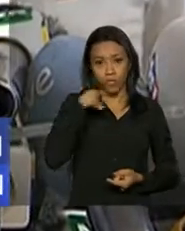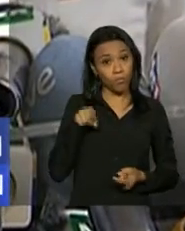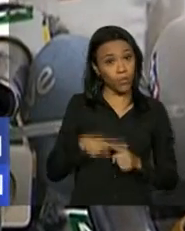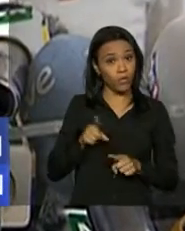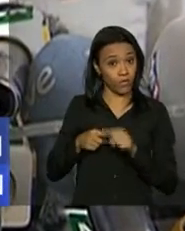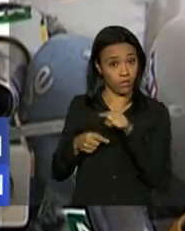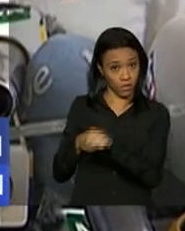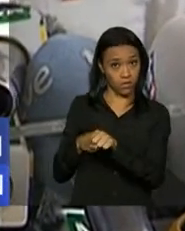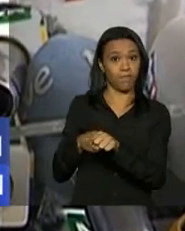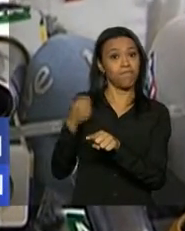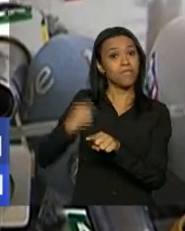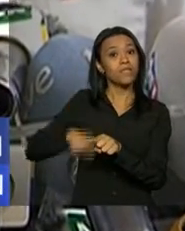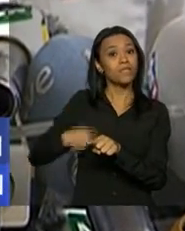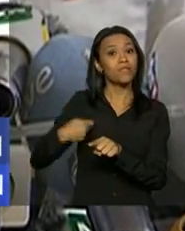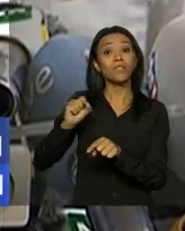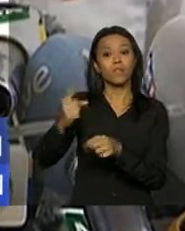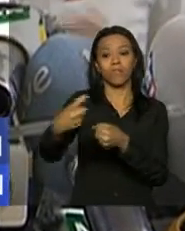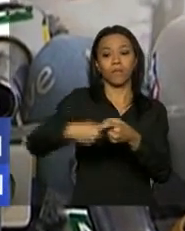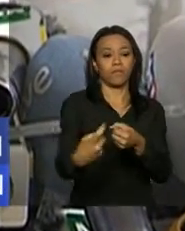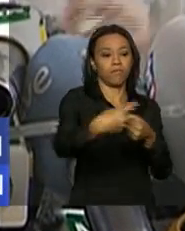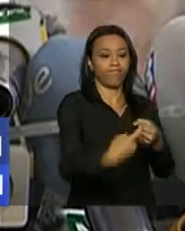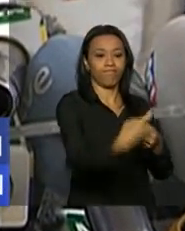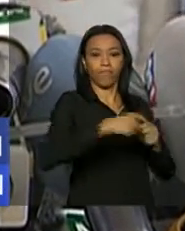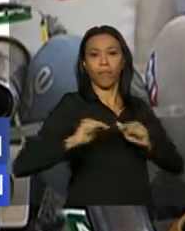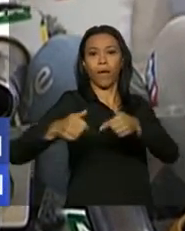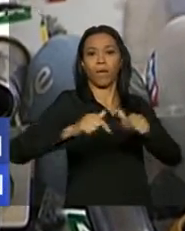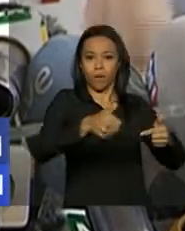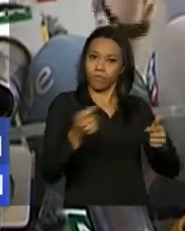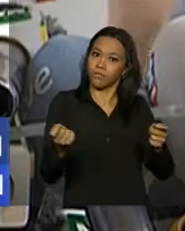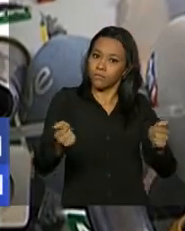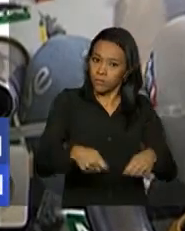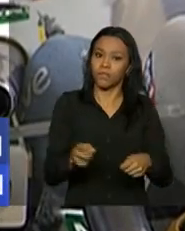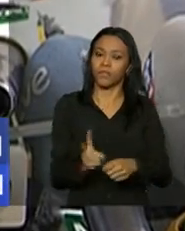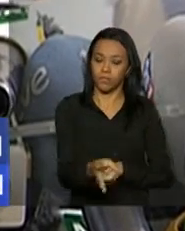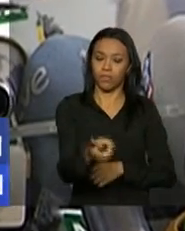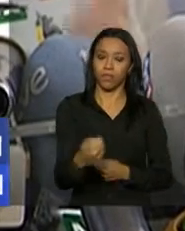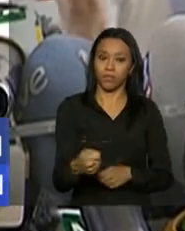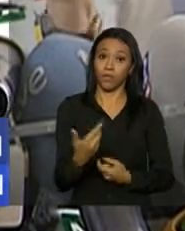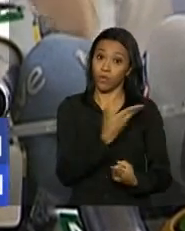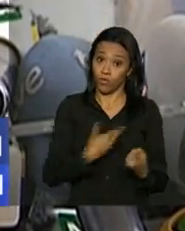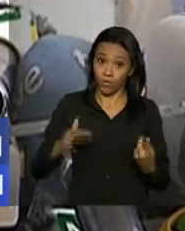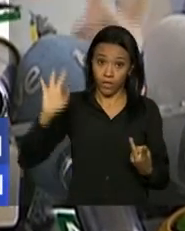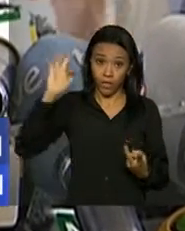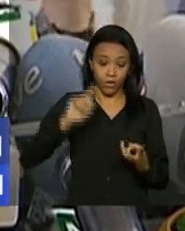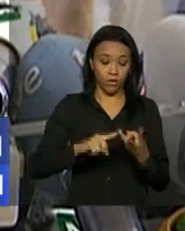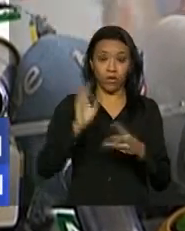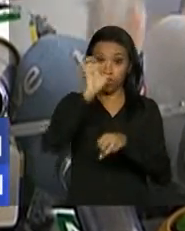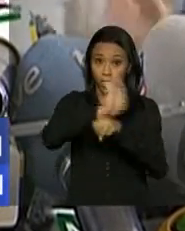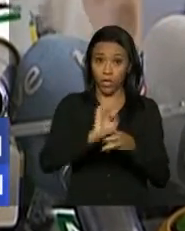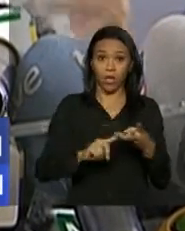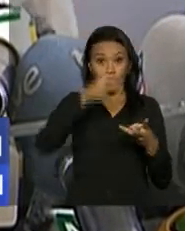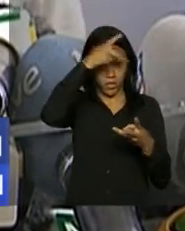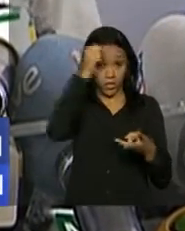você precisa da parceria. Sem uma parceria, governo federal, governo estadual,